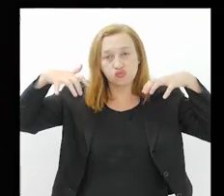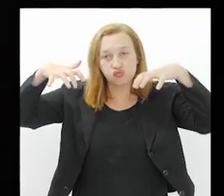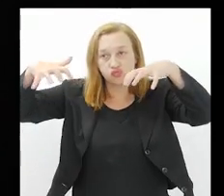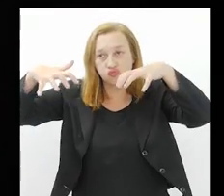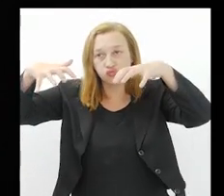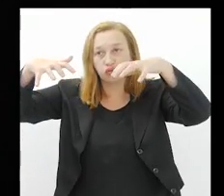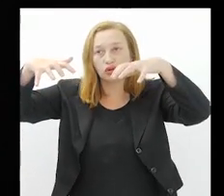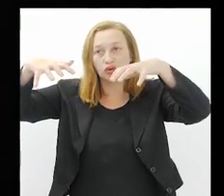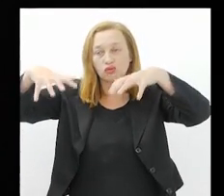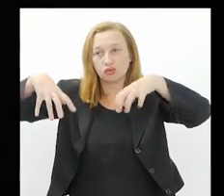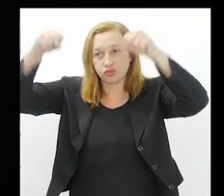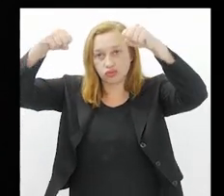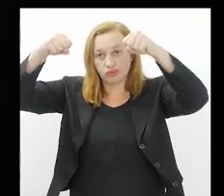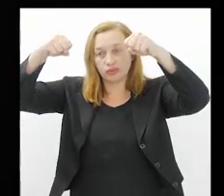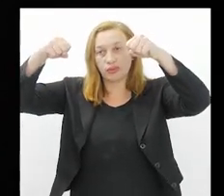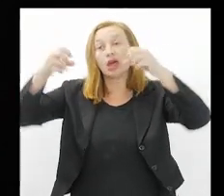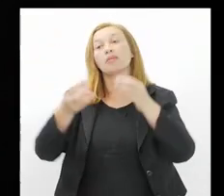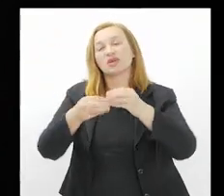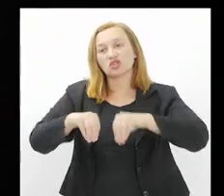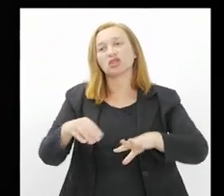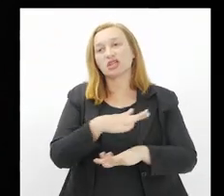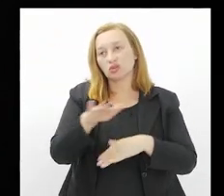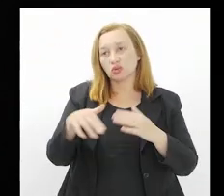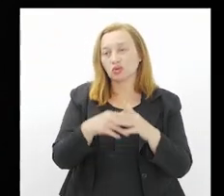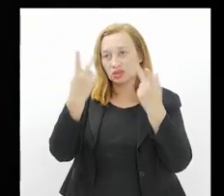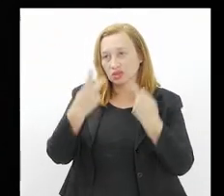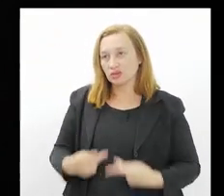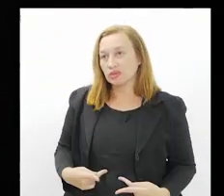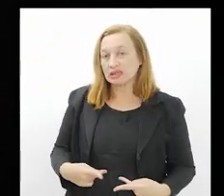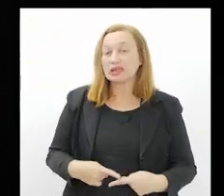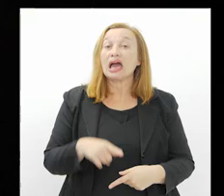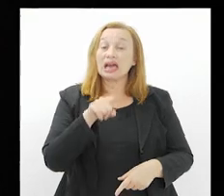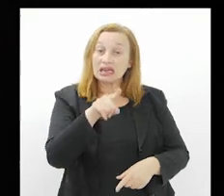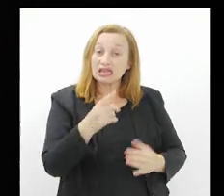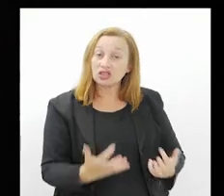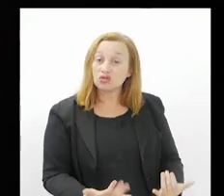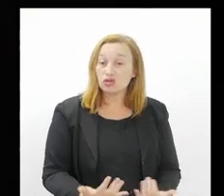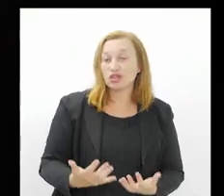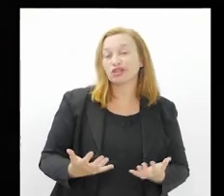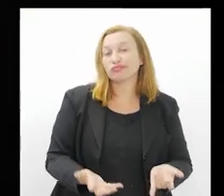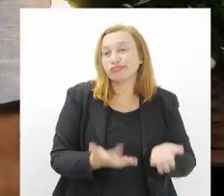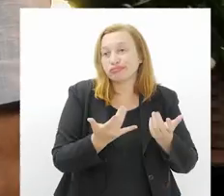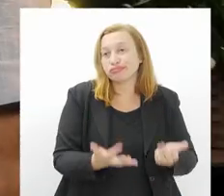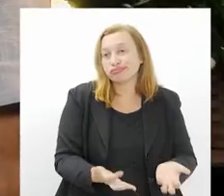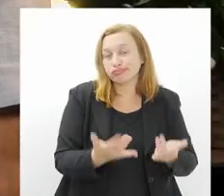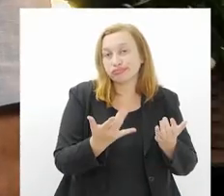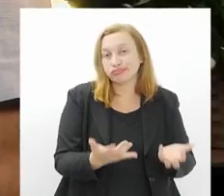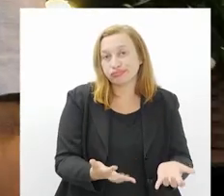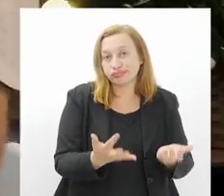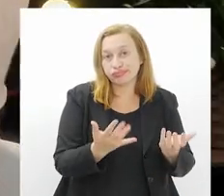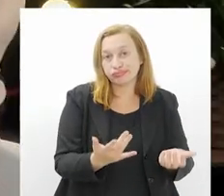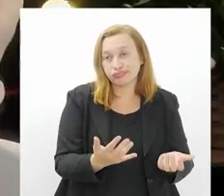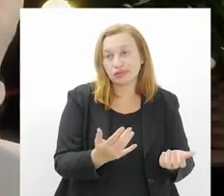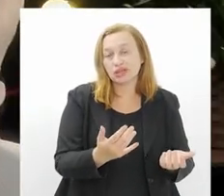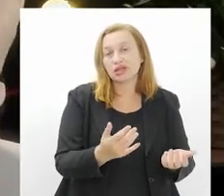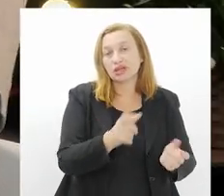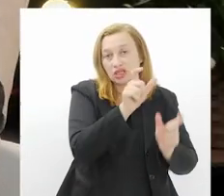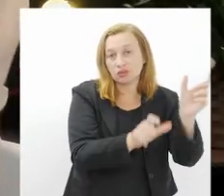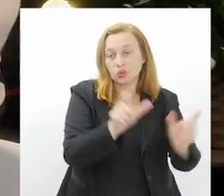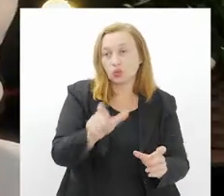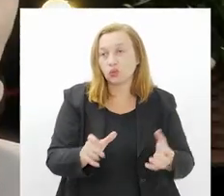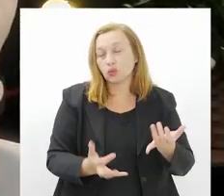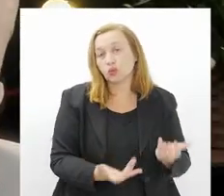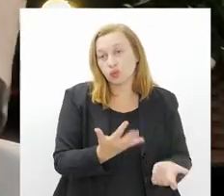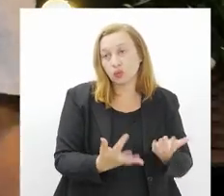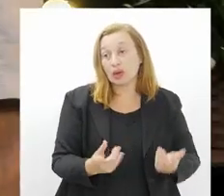pode prejudicar a formação de nuvens e diminuir a chuva. Pois é, e acaba afetando todo mundo, né? Exatamente. Ao sujeito que faz a queimada e a